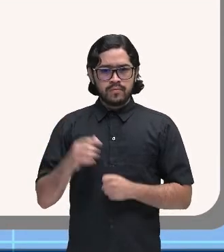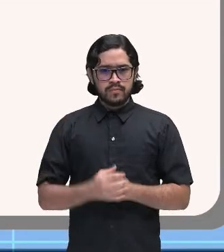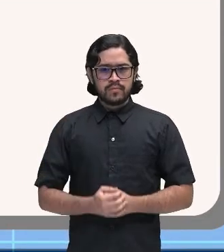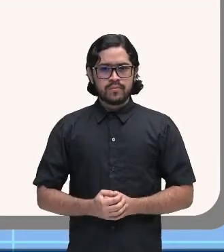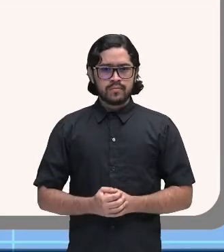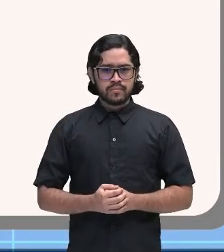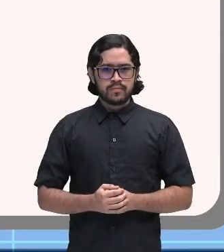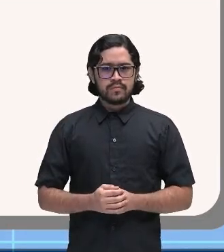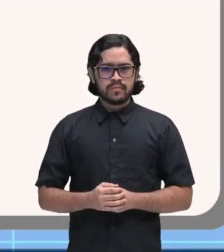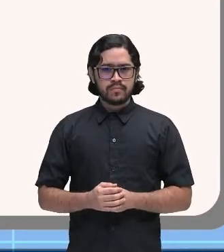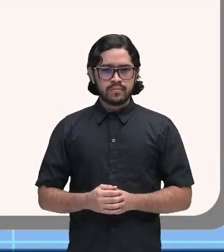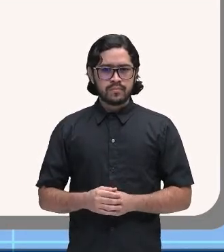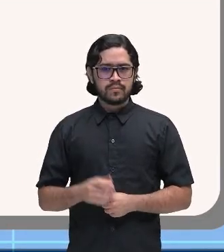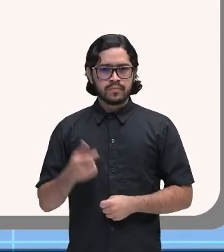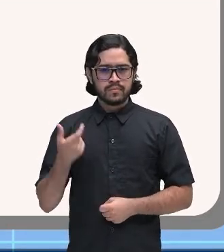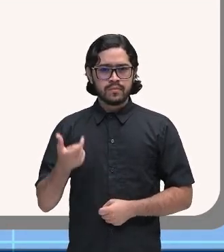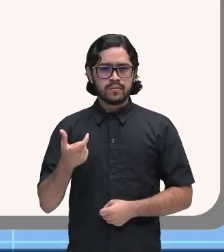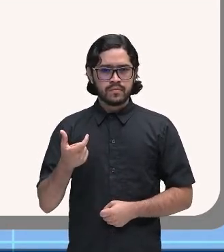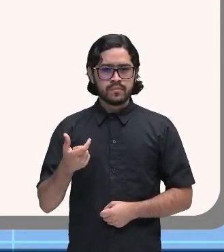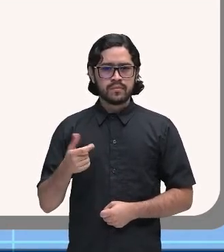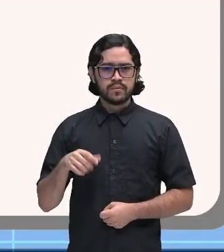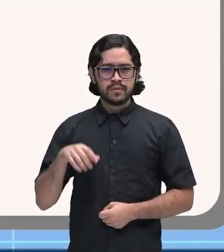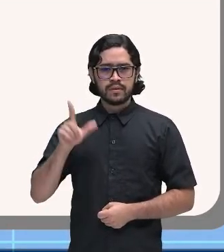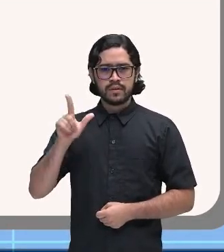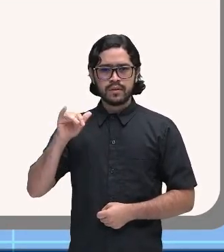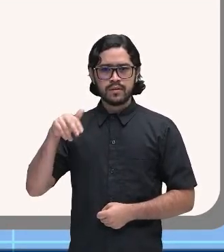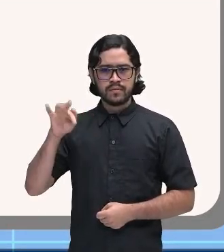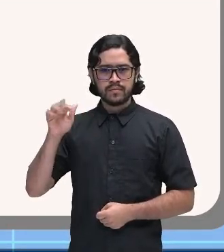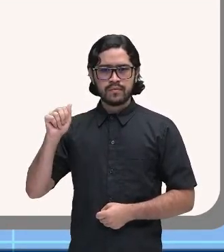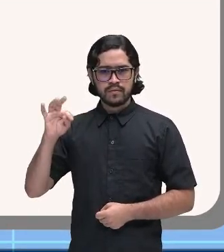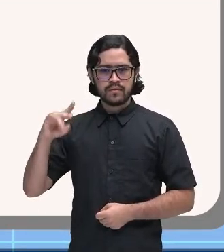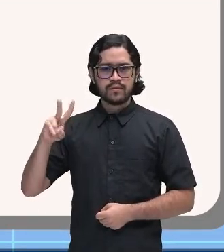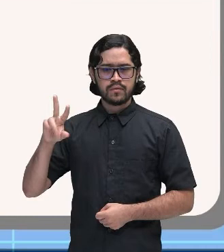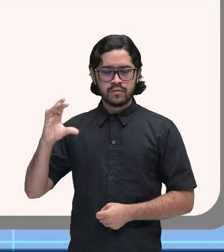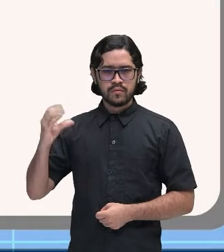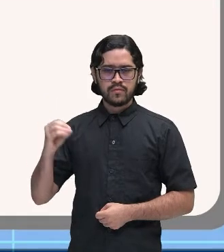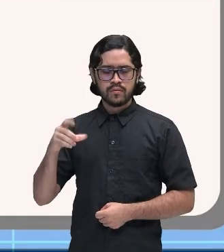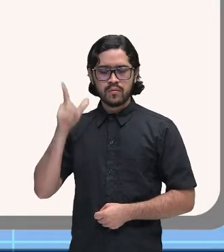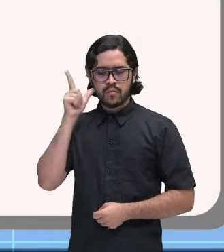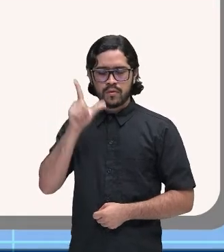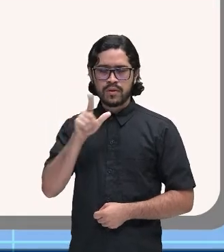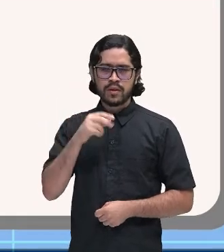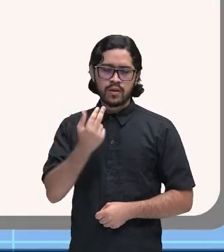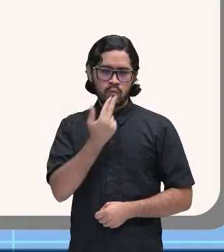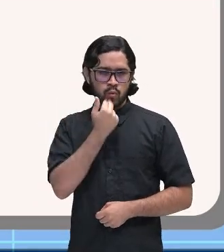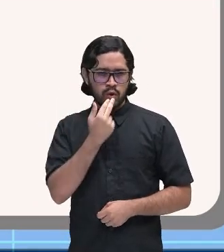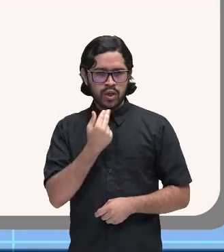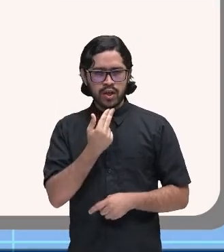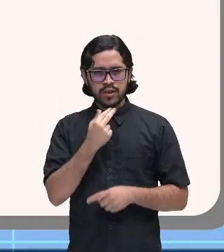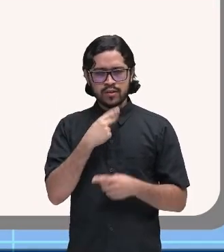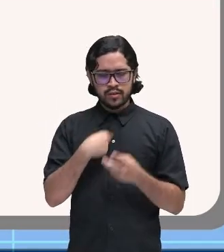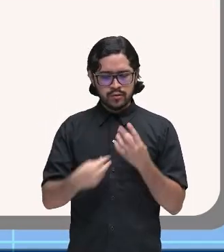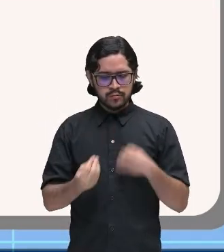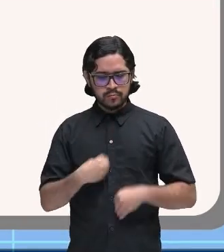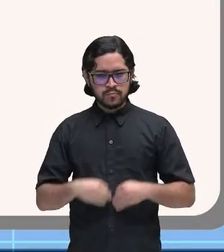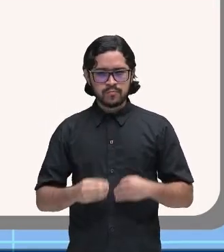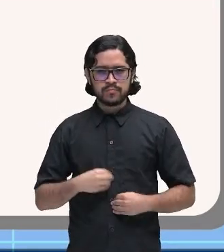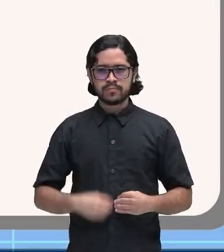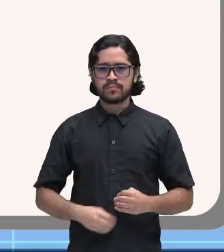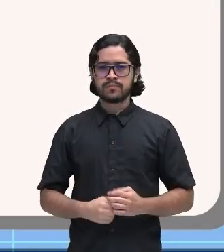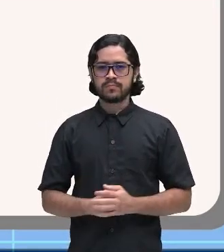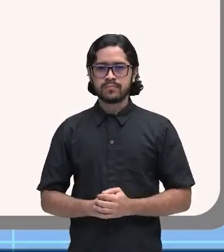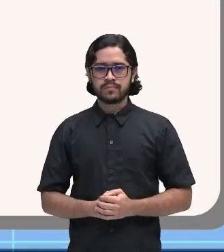linfáticos que também ajudam na seleção aí dos nutrientes e no transporte, ok? Dando